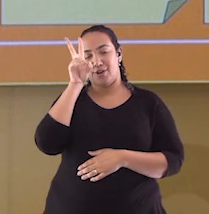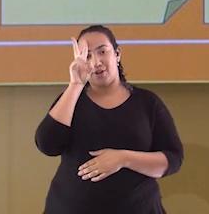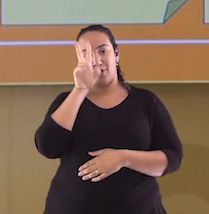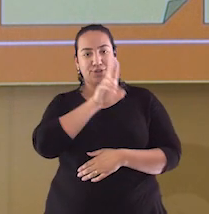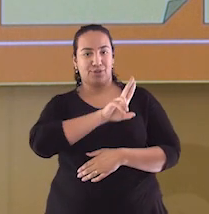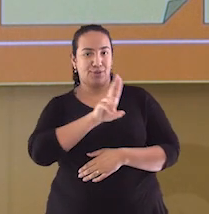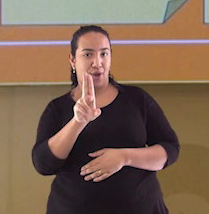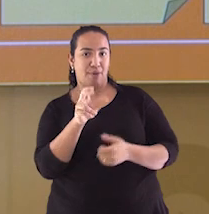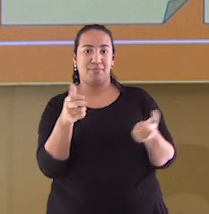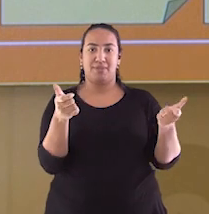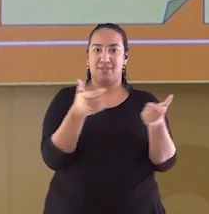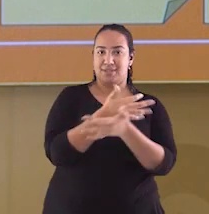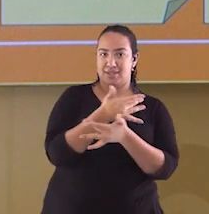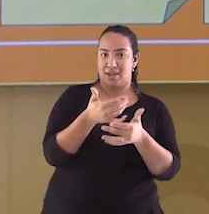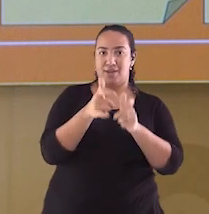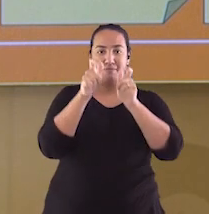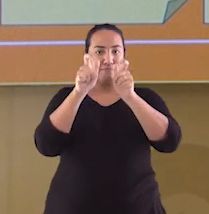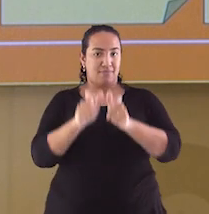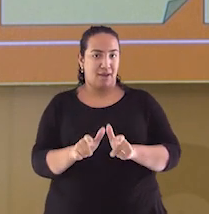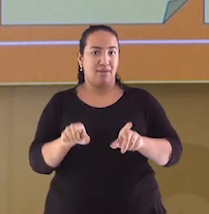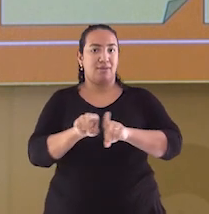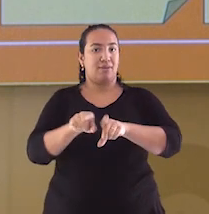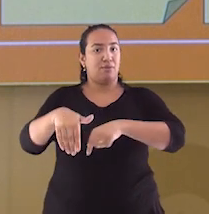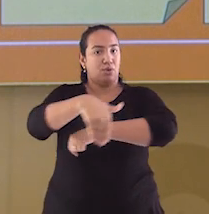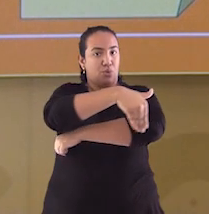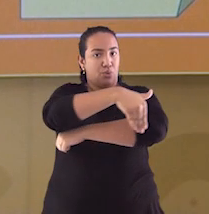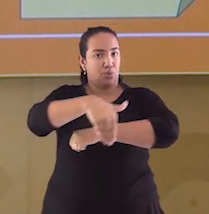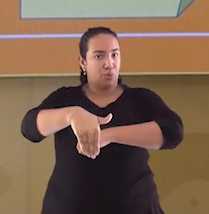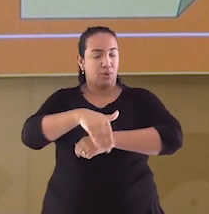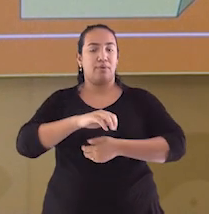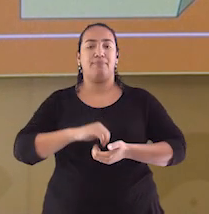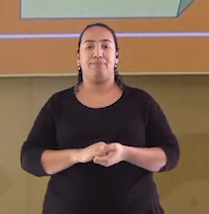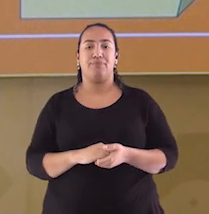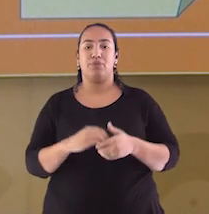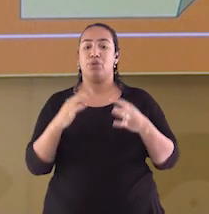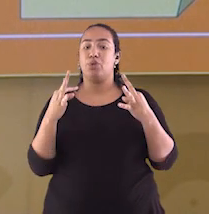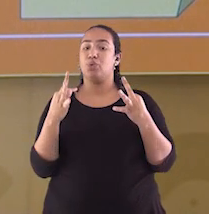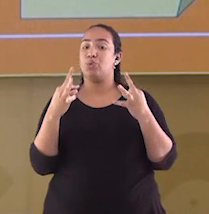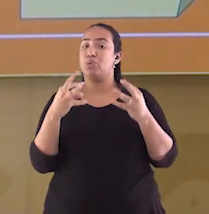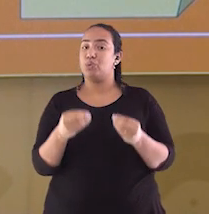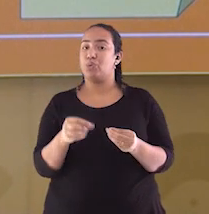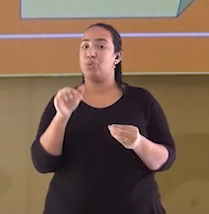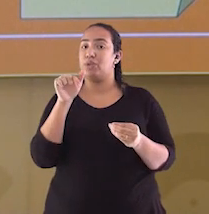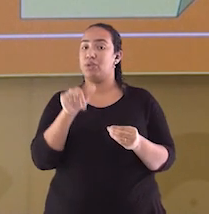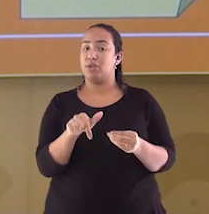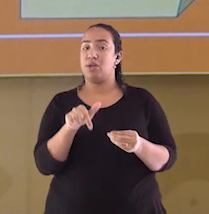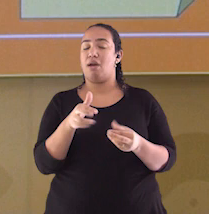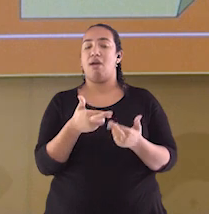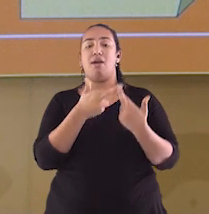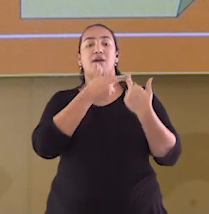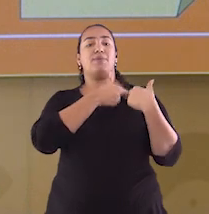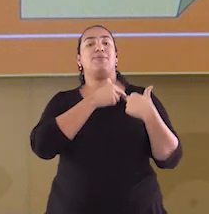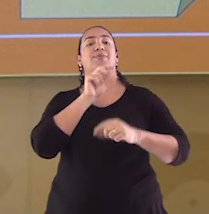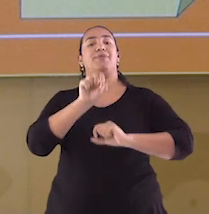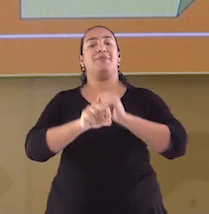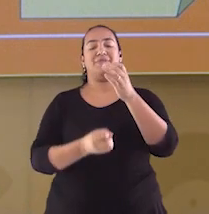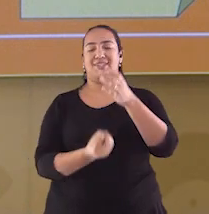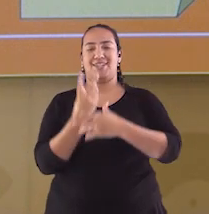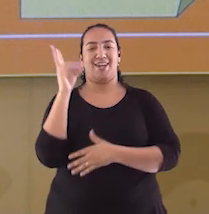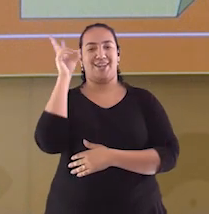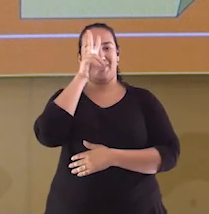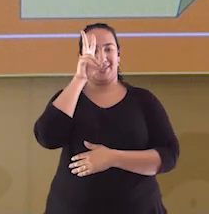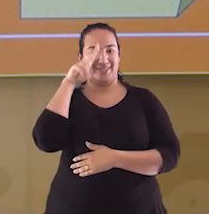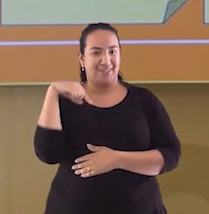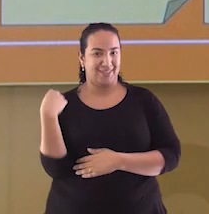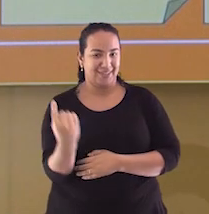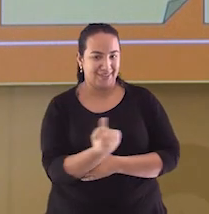de cidades, bairros e ruas. Tudo isso é responsável por construir a nossa